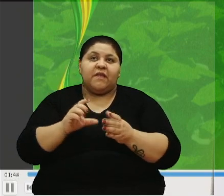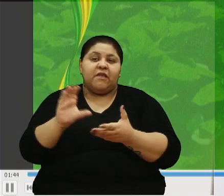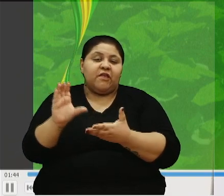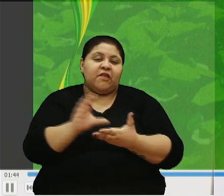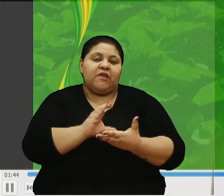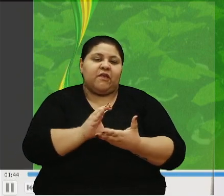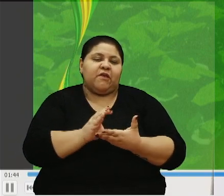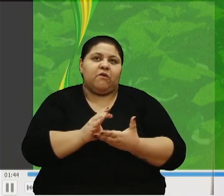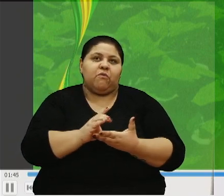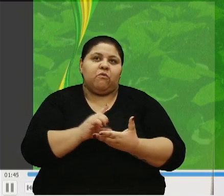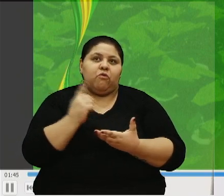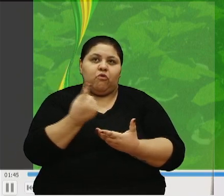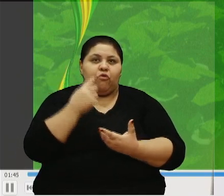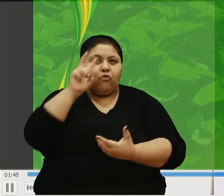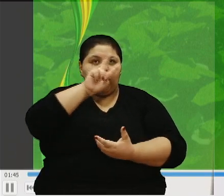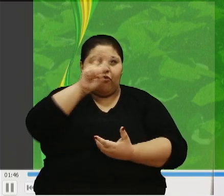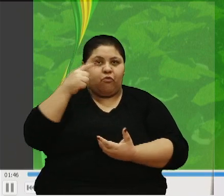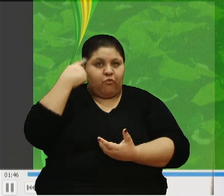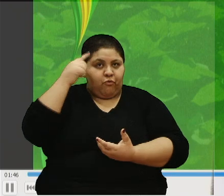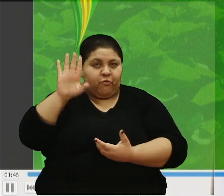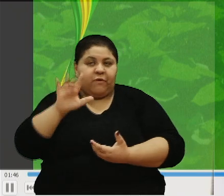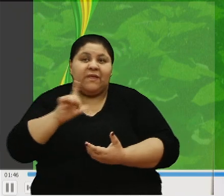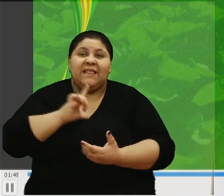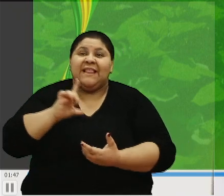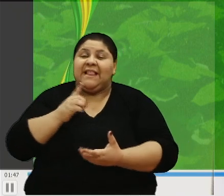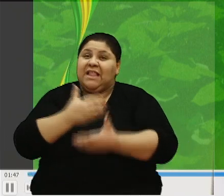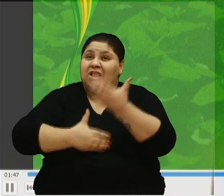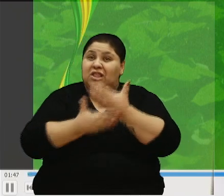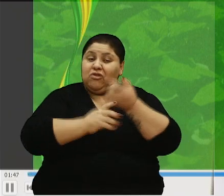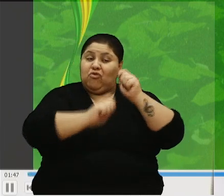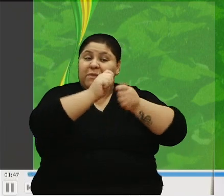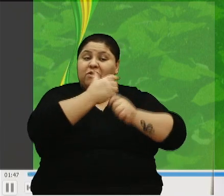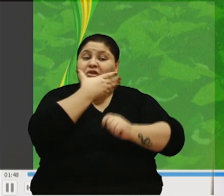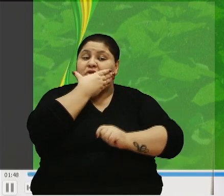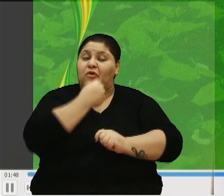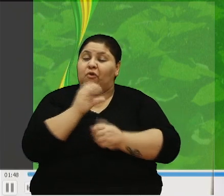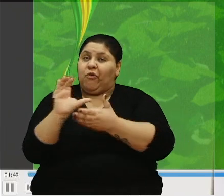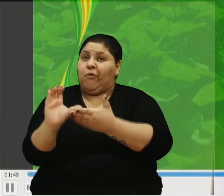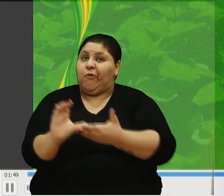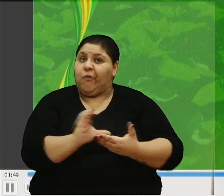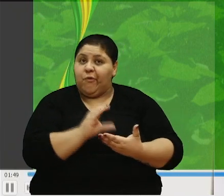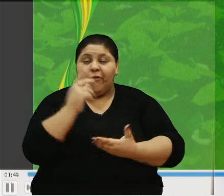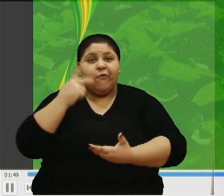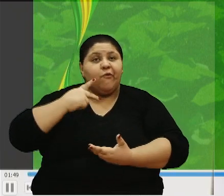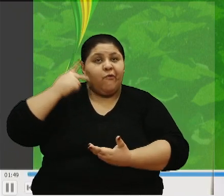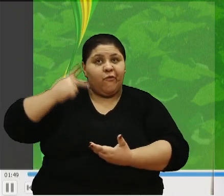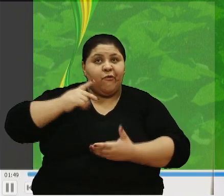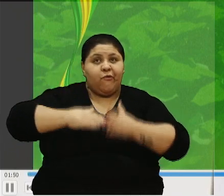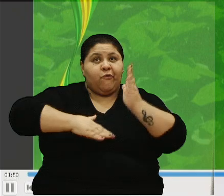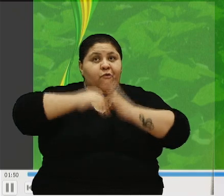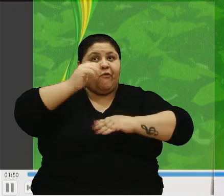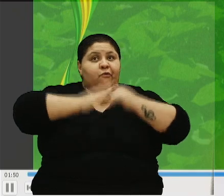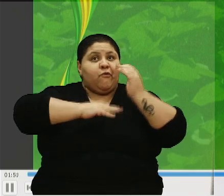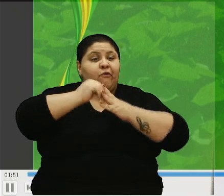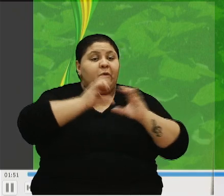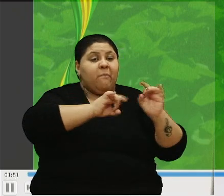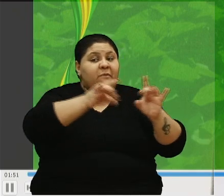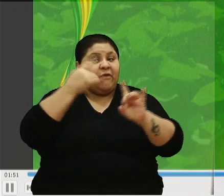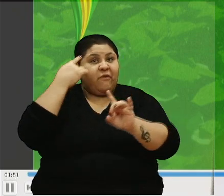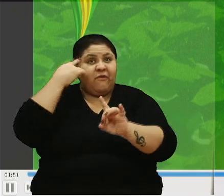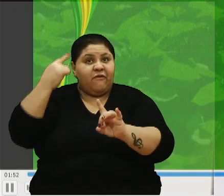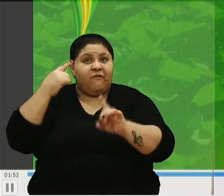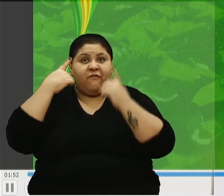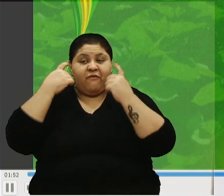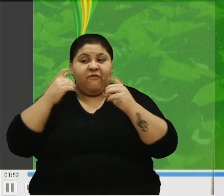narrativa única. Pensa comigo. Existe toda uma indústria de ONGs, financiamentos e políticas construídas para vender uma ideia de que